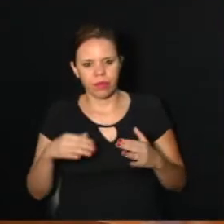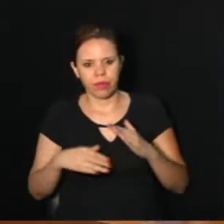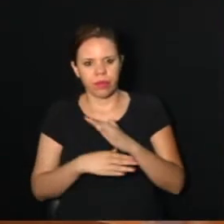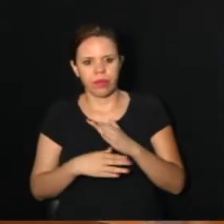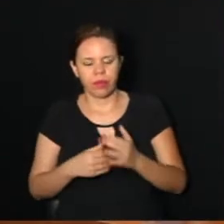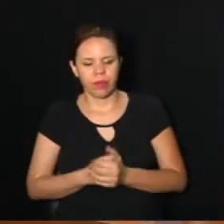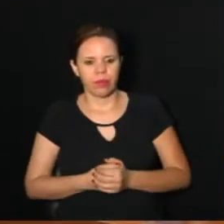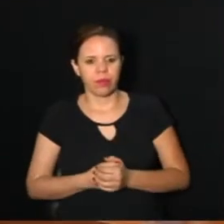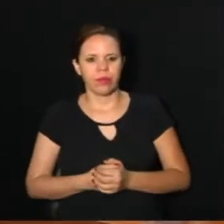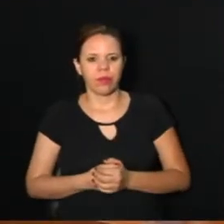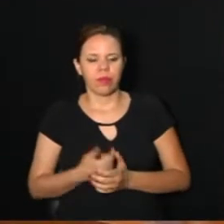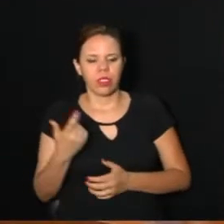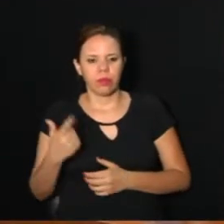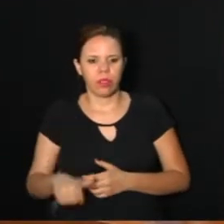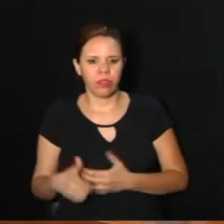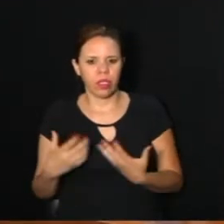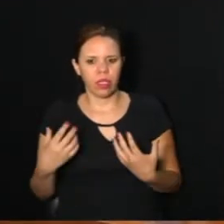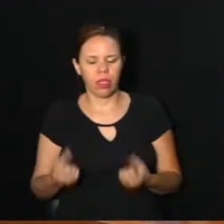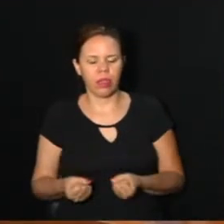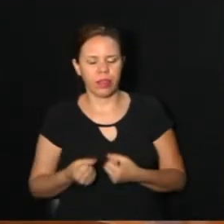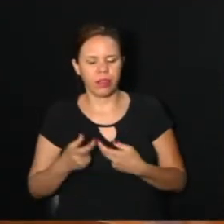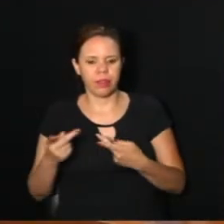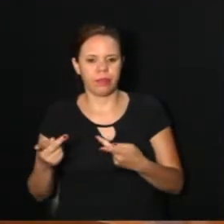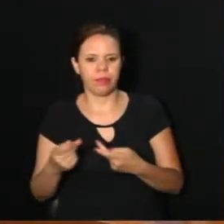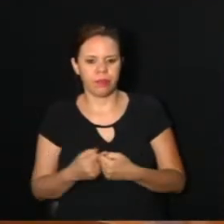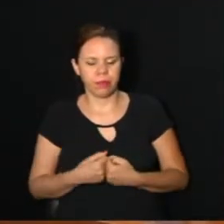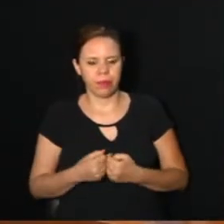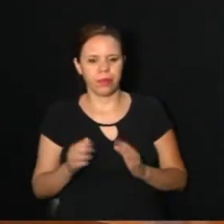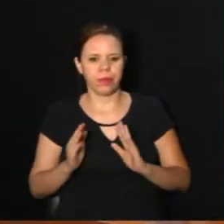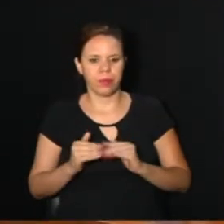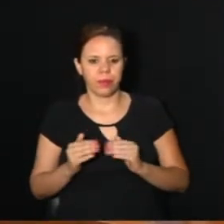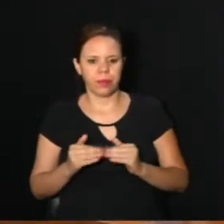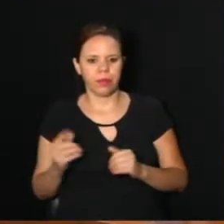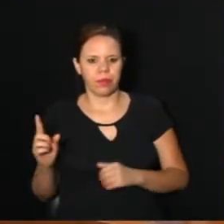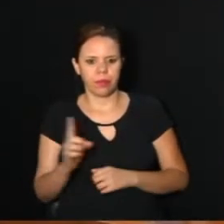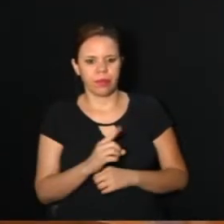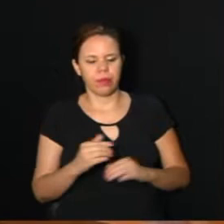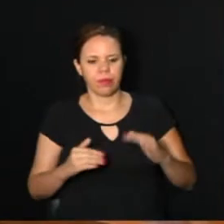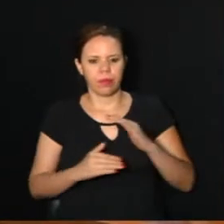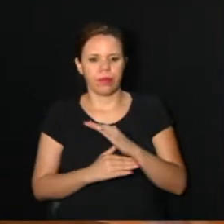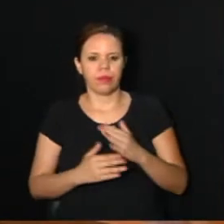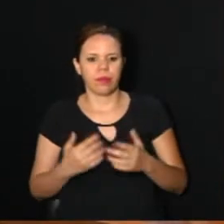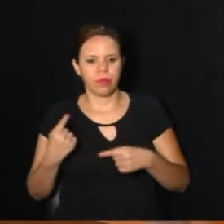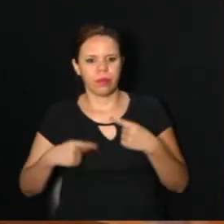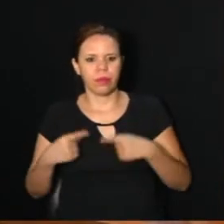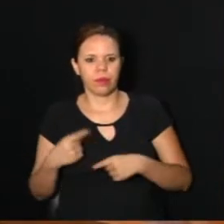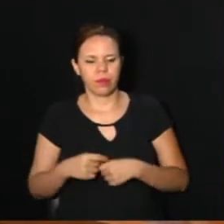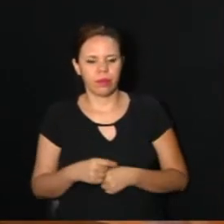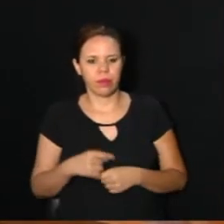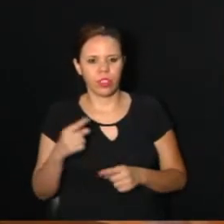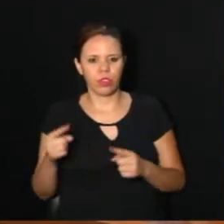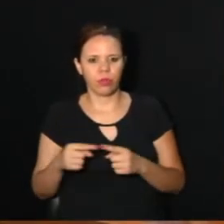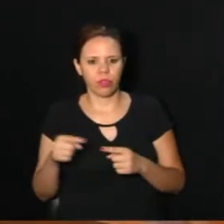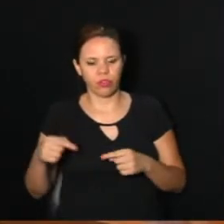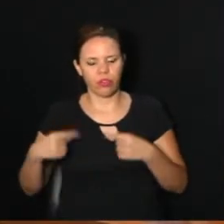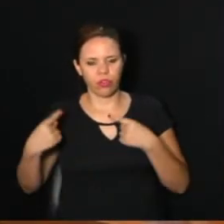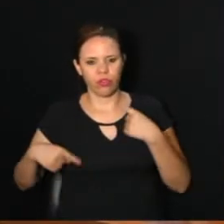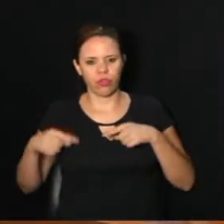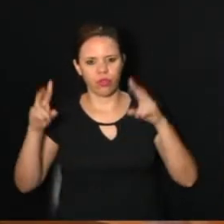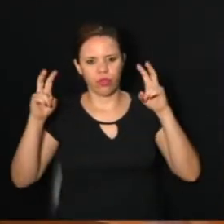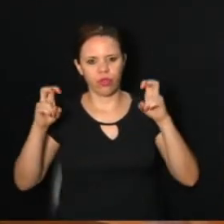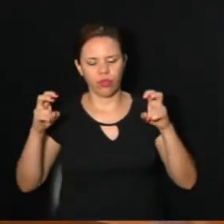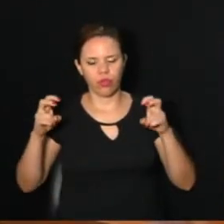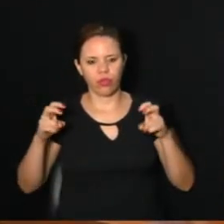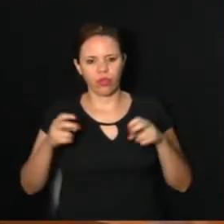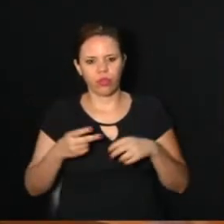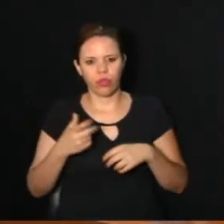Casa, por mais uma vez ter aceito o nosso pedido aqui de vir à Câmara para discutir. O objetivo desse debate, mais uma vez eu